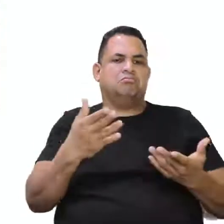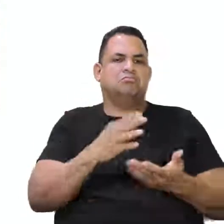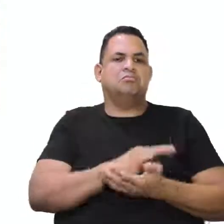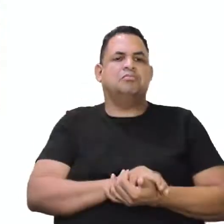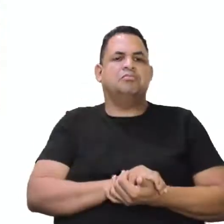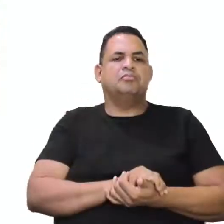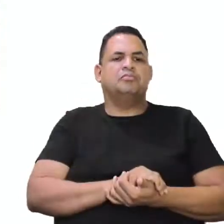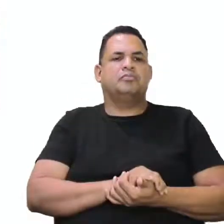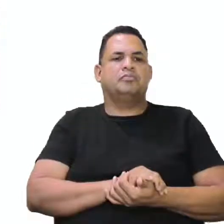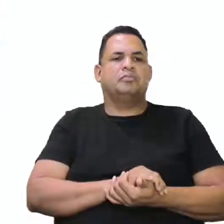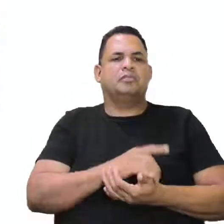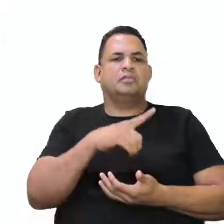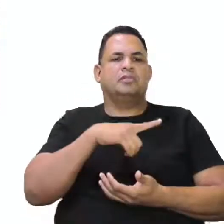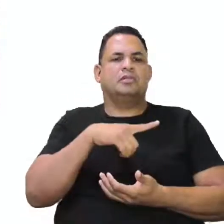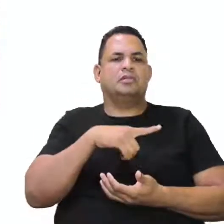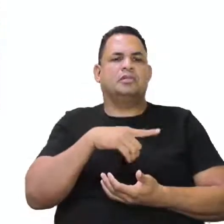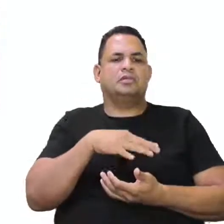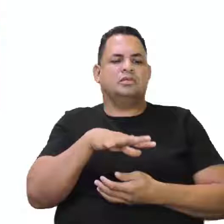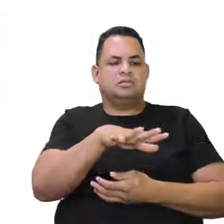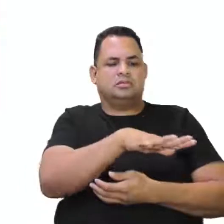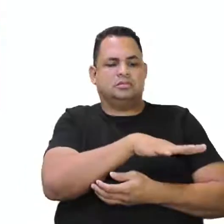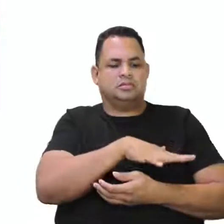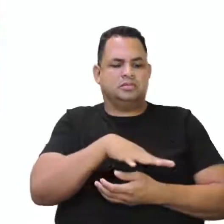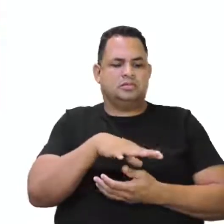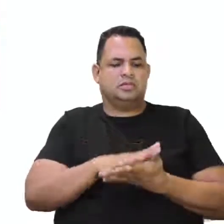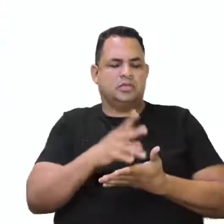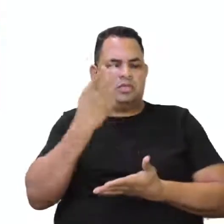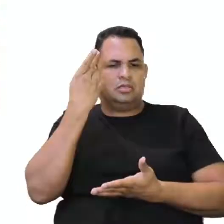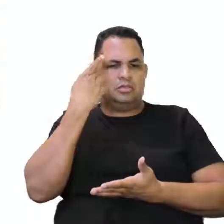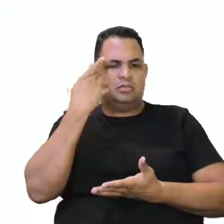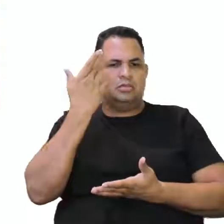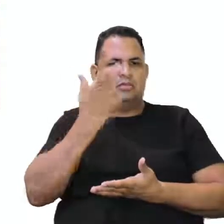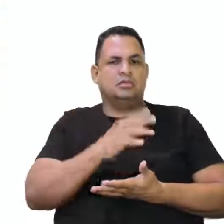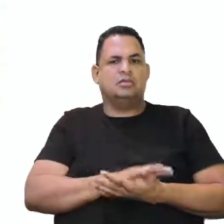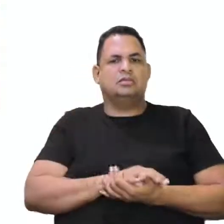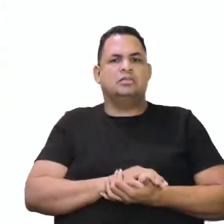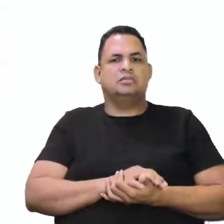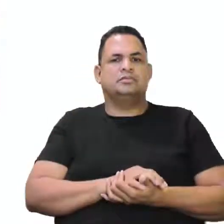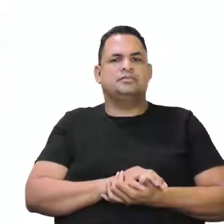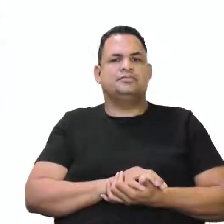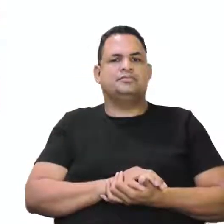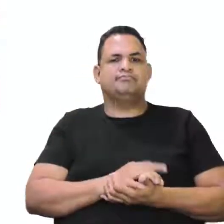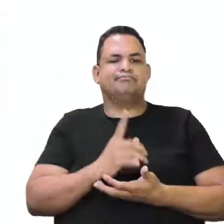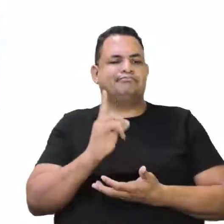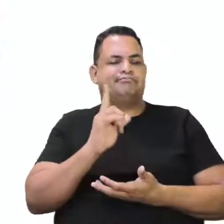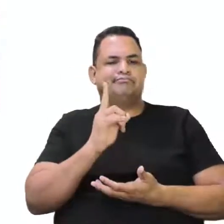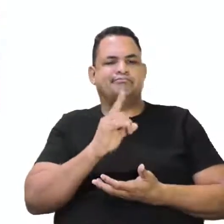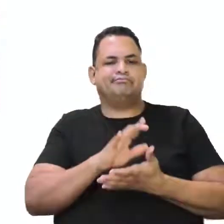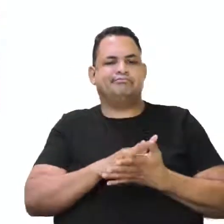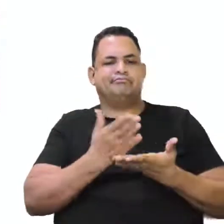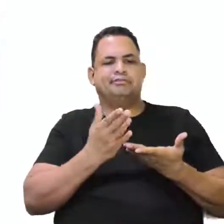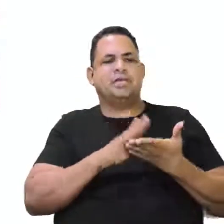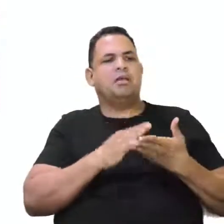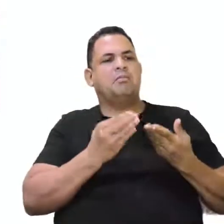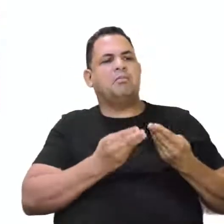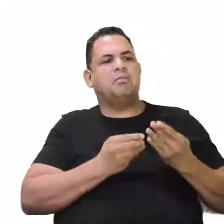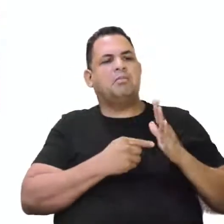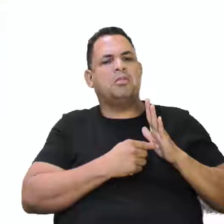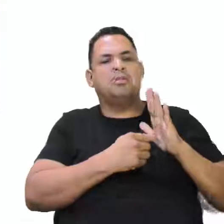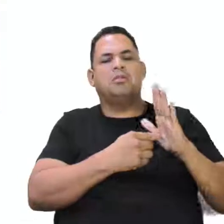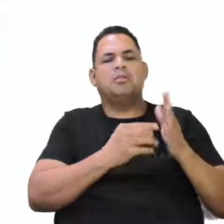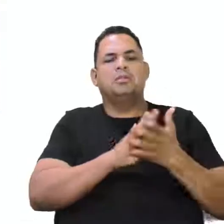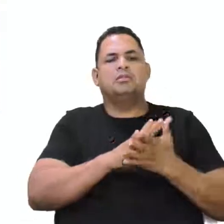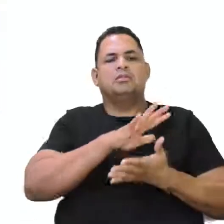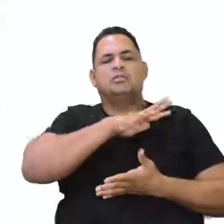São animais que têm o seu habitat natural. Então, eles não eram para estar expostos, não são para ser exibidos, eles